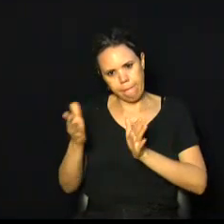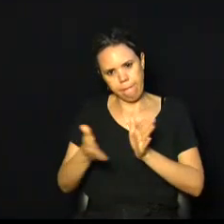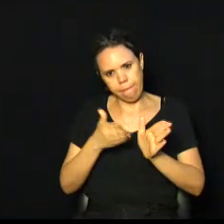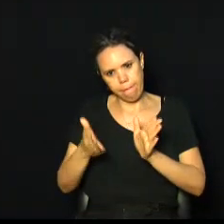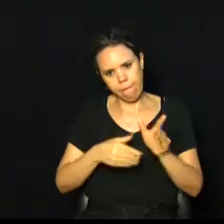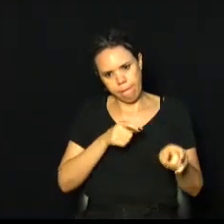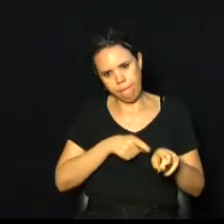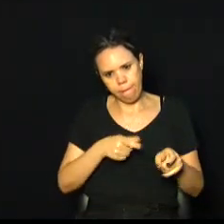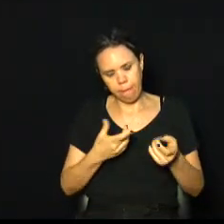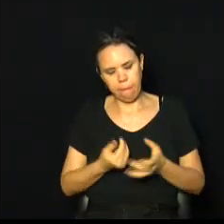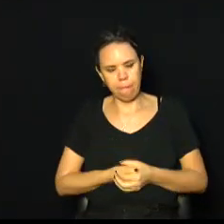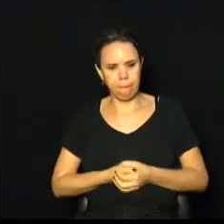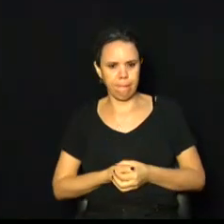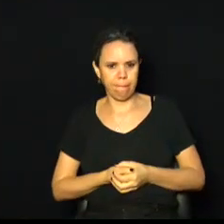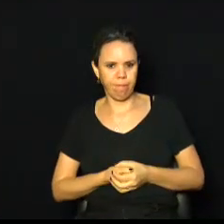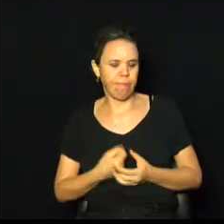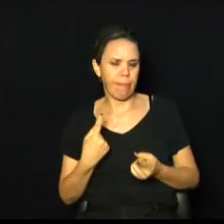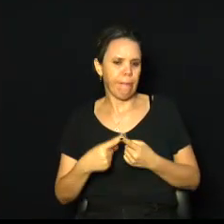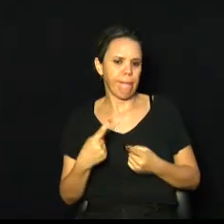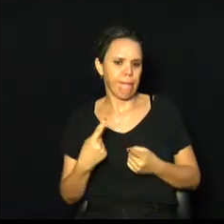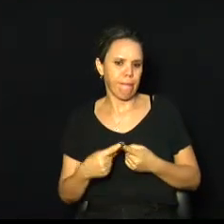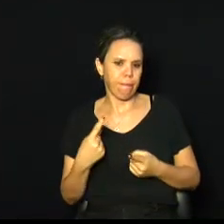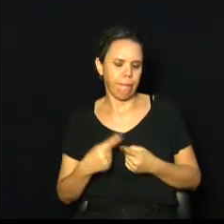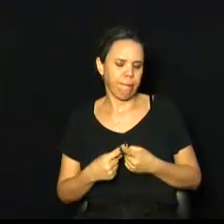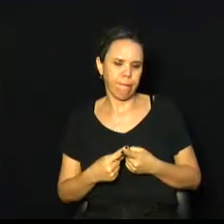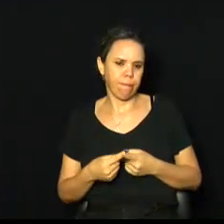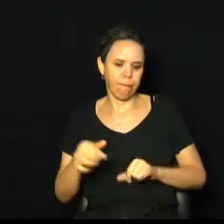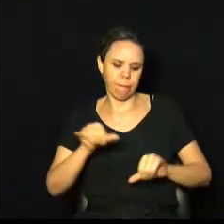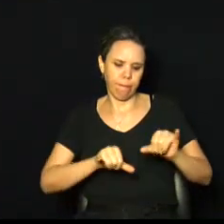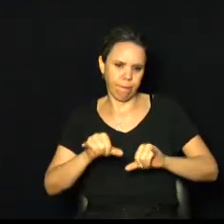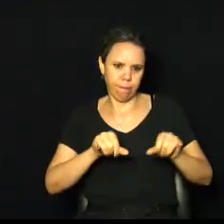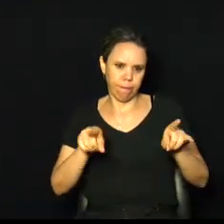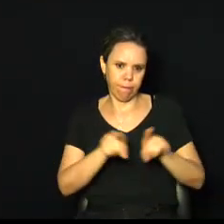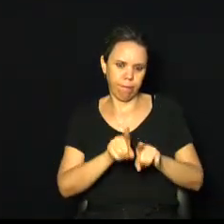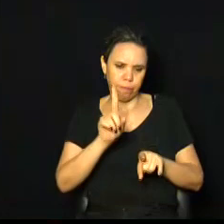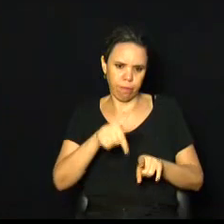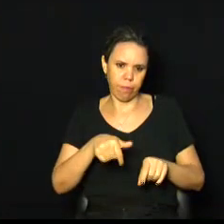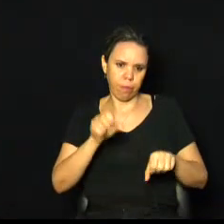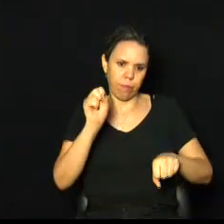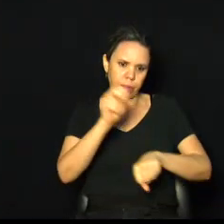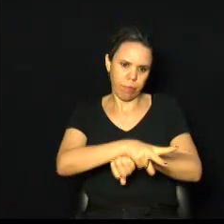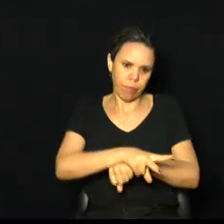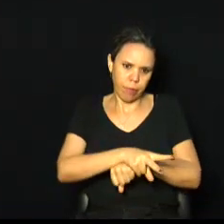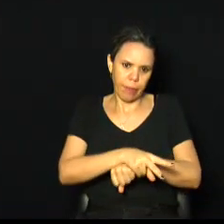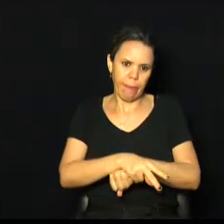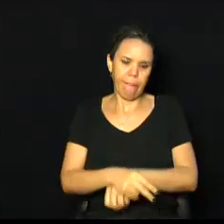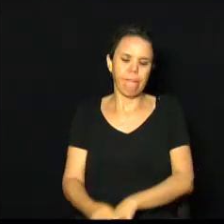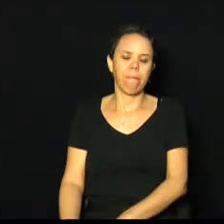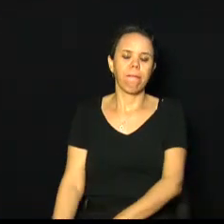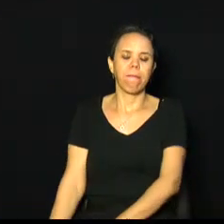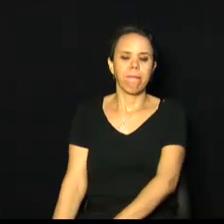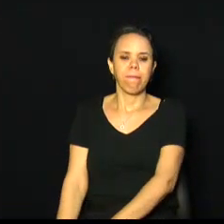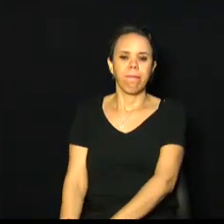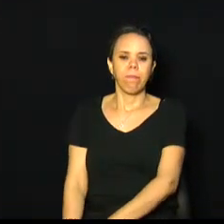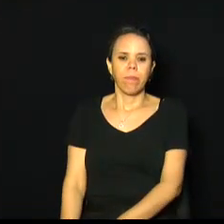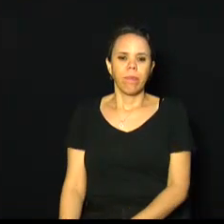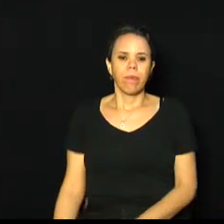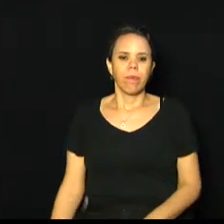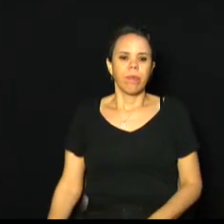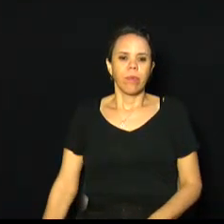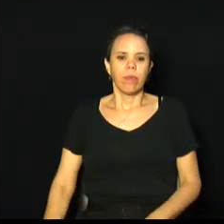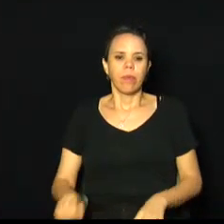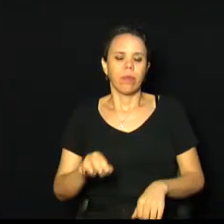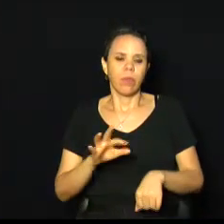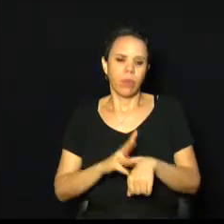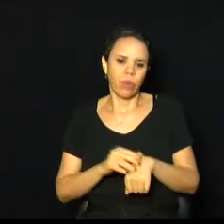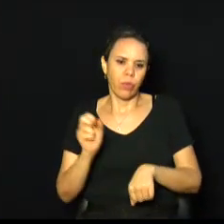rural, porque os fertilizantes também são contaminantes. É ele que contamina